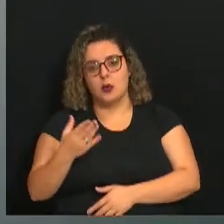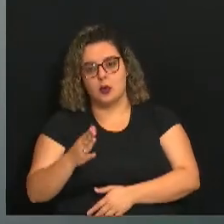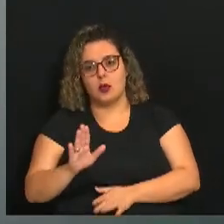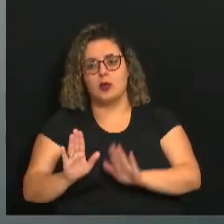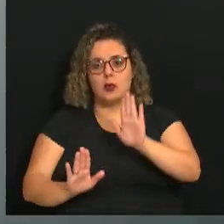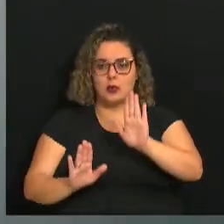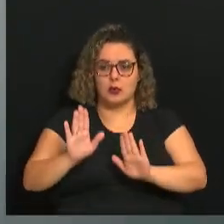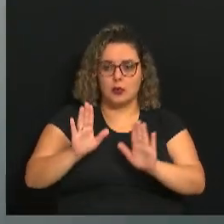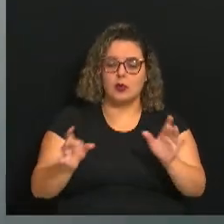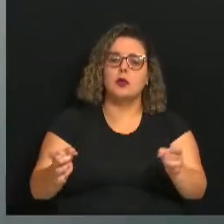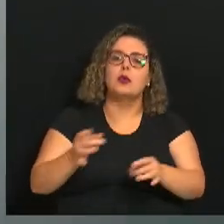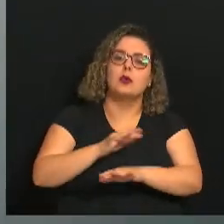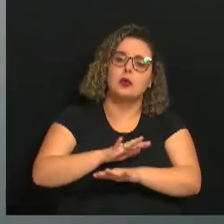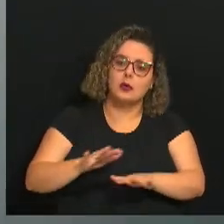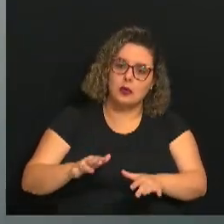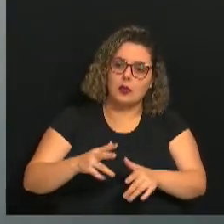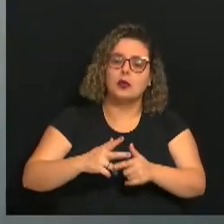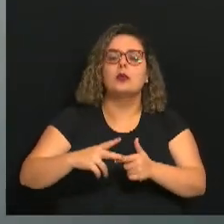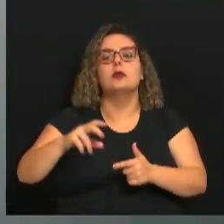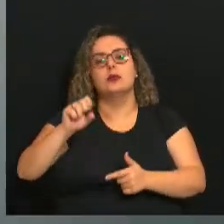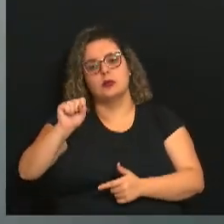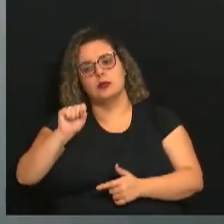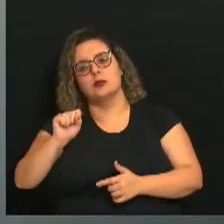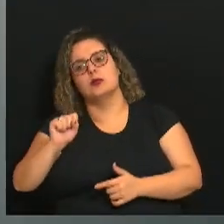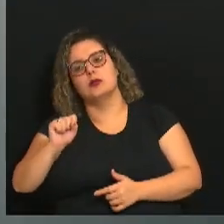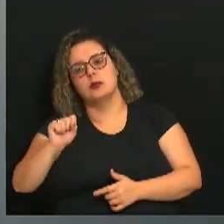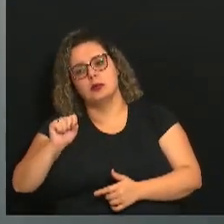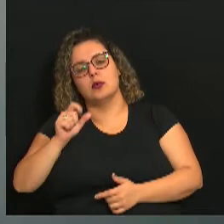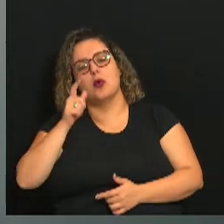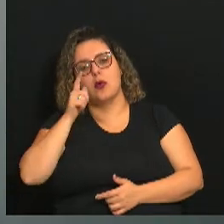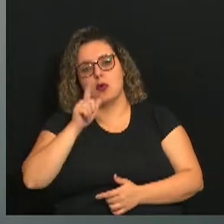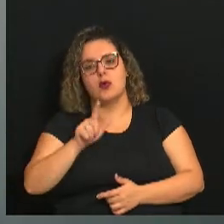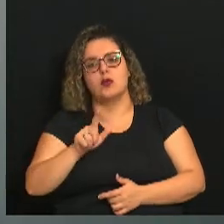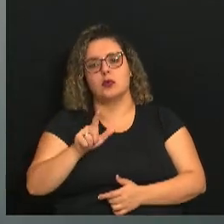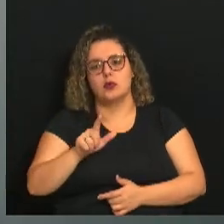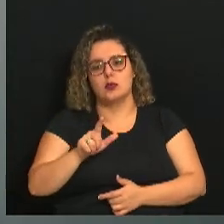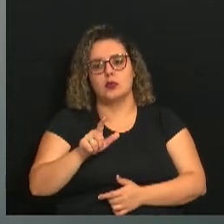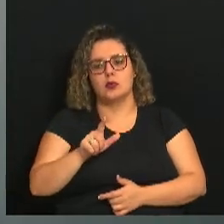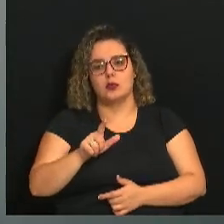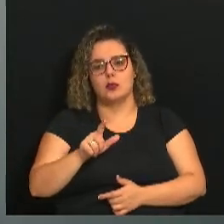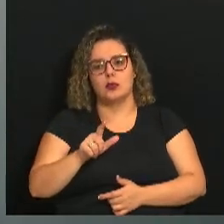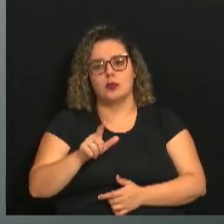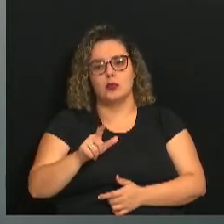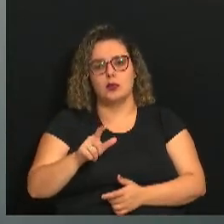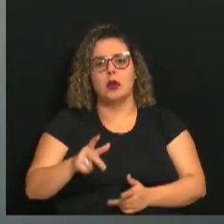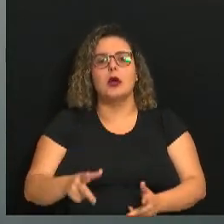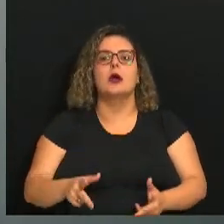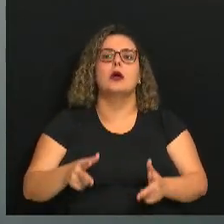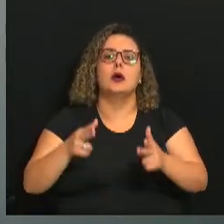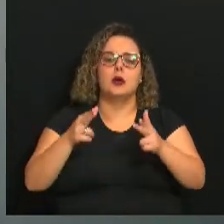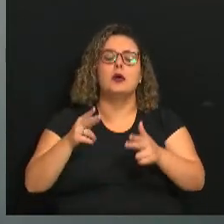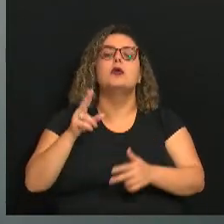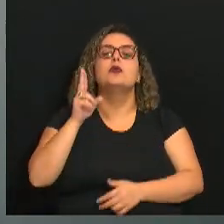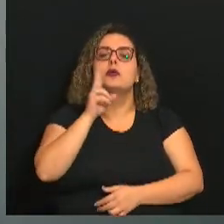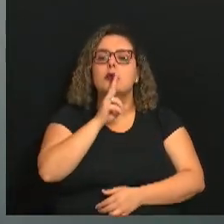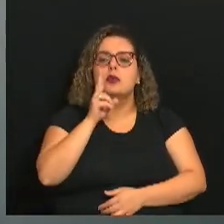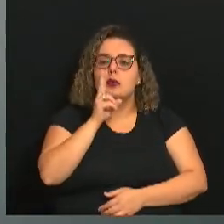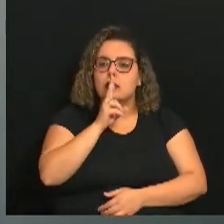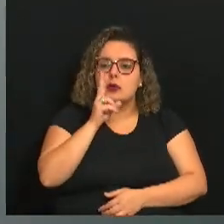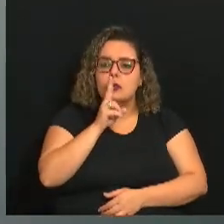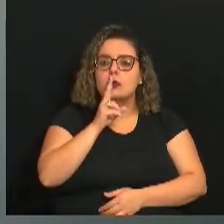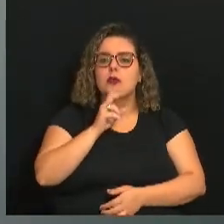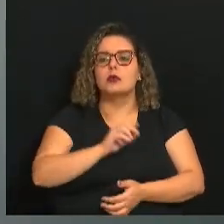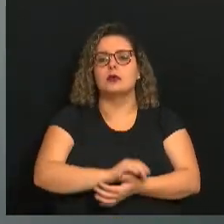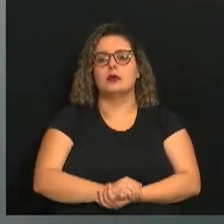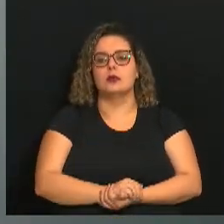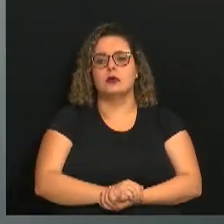pronta, a empresa vencedora tiver ganhado a licitação, a gente imediatamente suspende o emergencial e